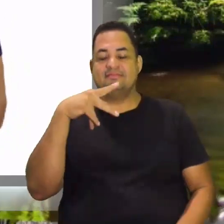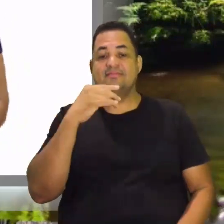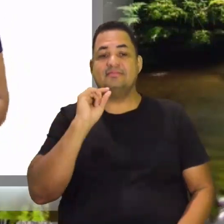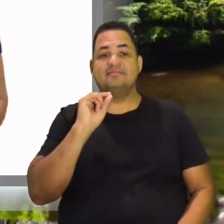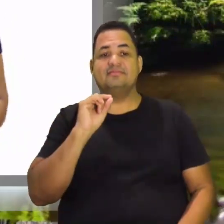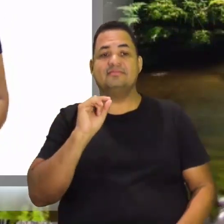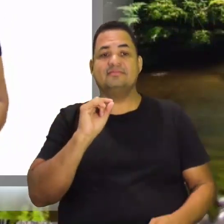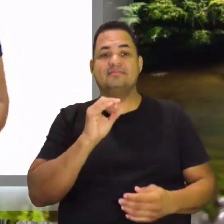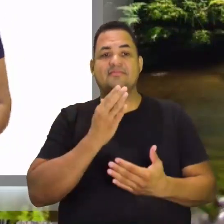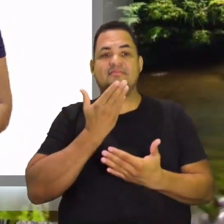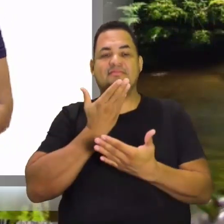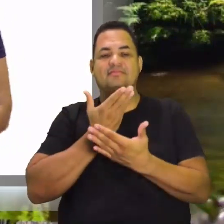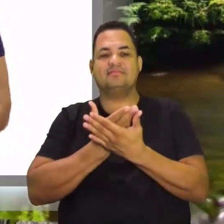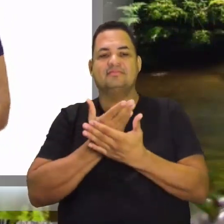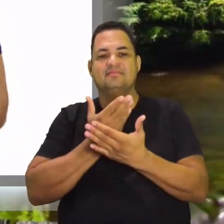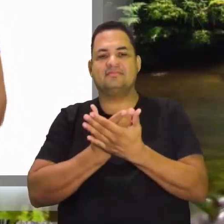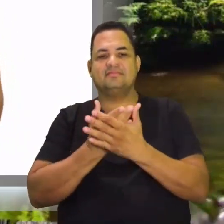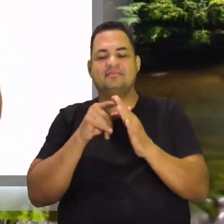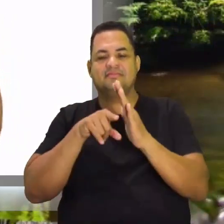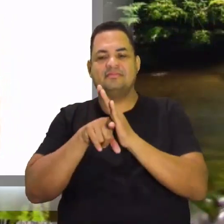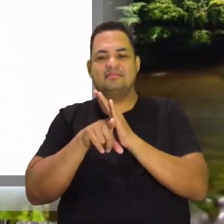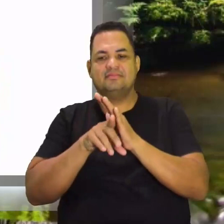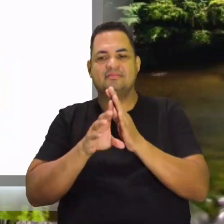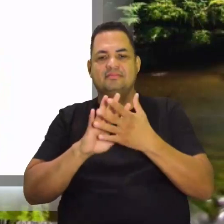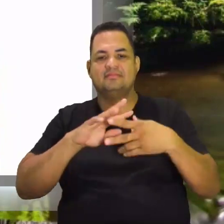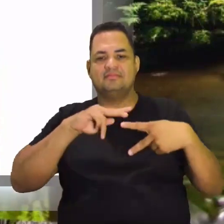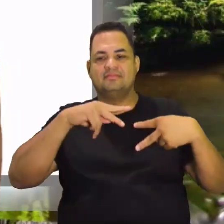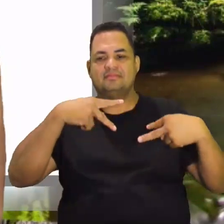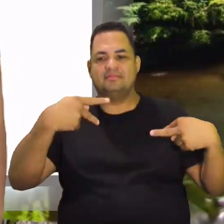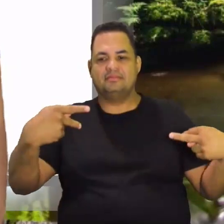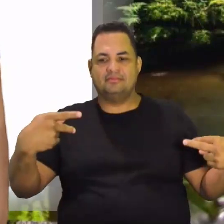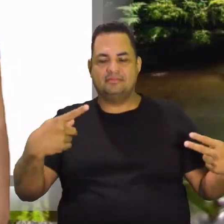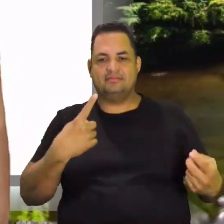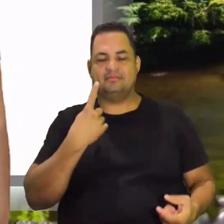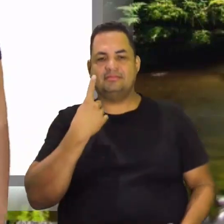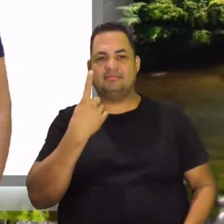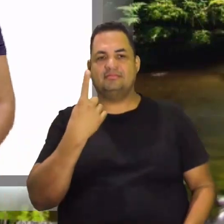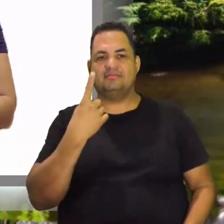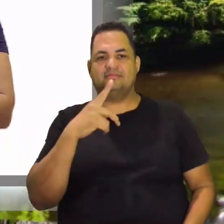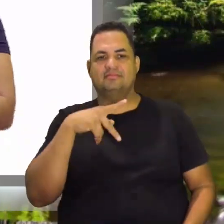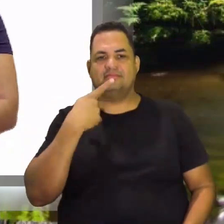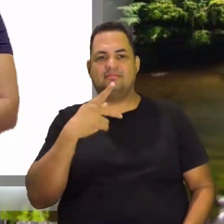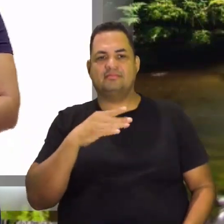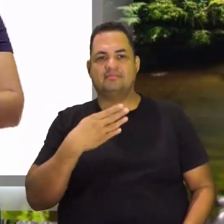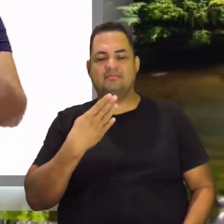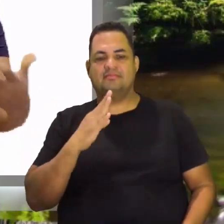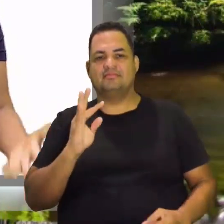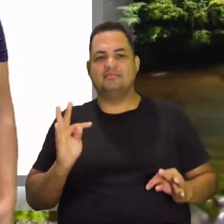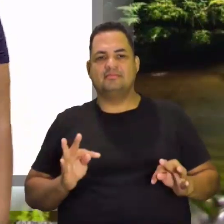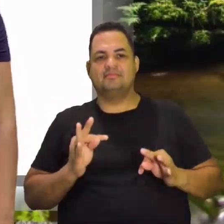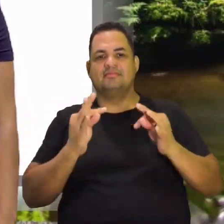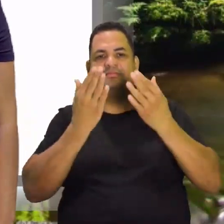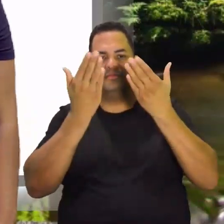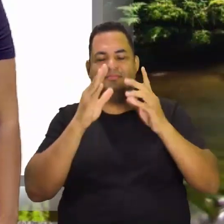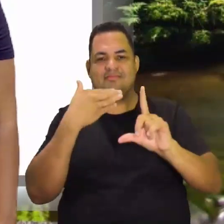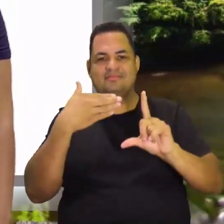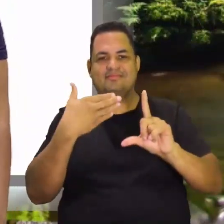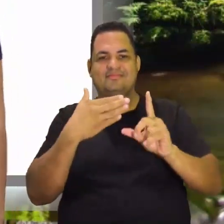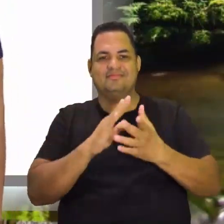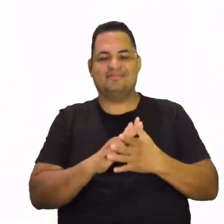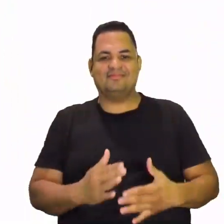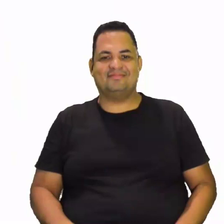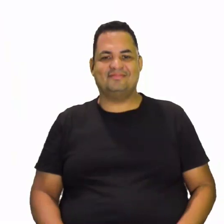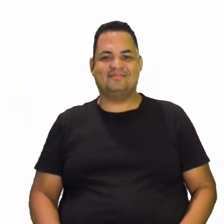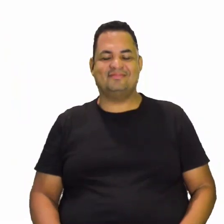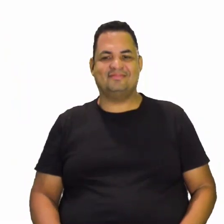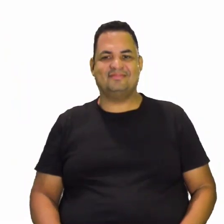professor? Falando do estudo do DNA, parte 1, né? Falamos sobre biotecnologia, enfim, joga na tela, né? Senão a gente vai chover